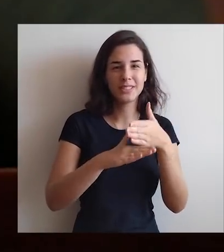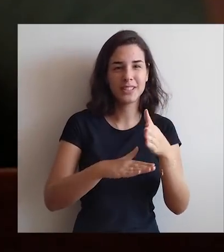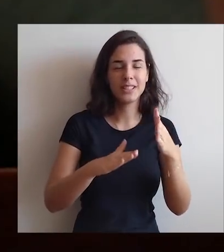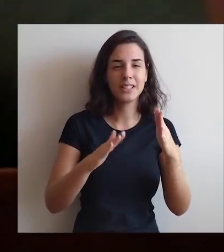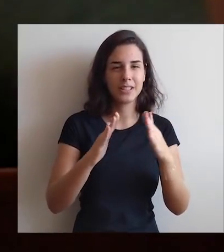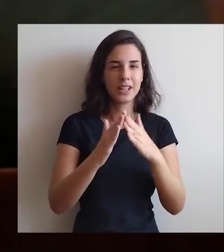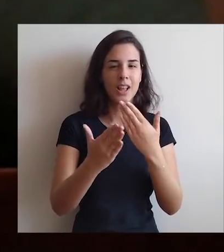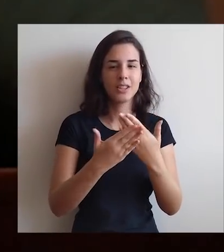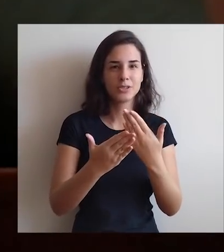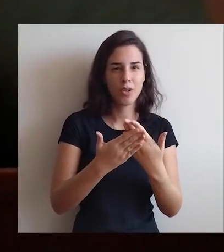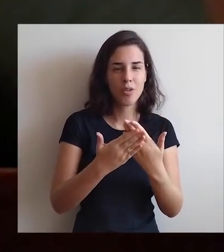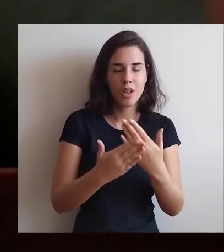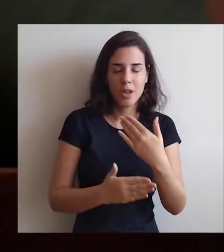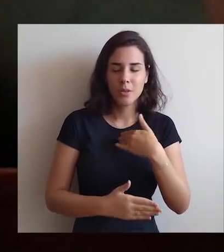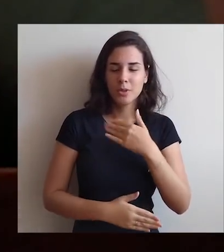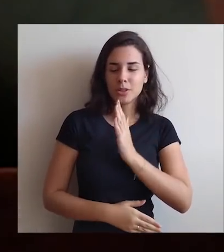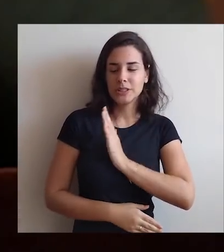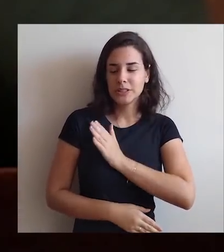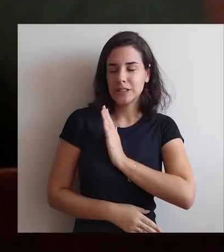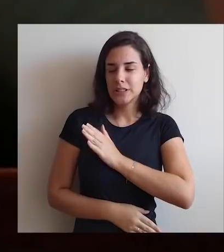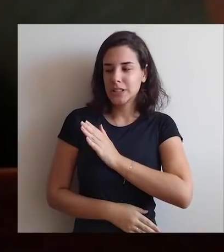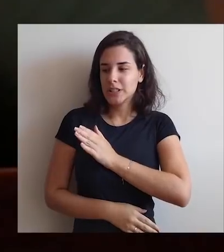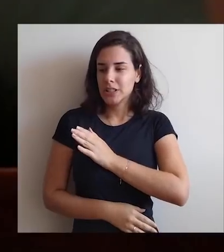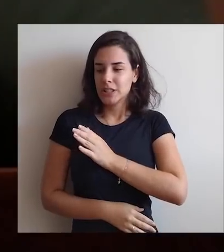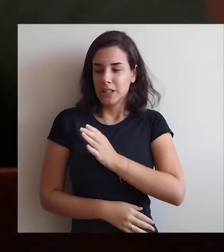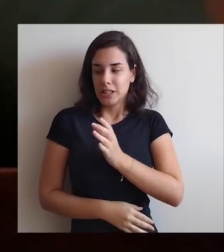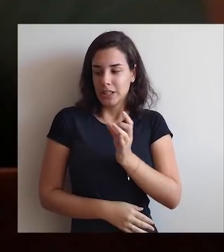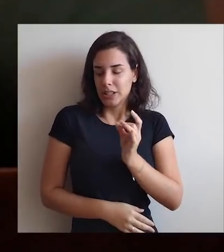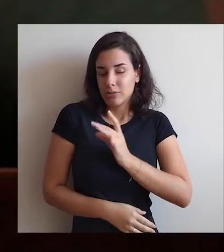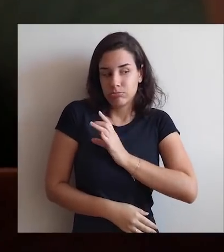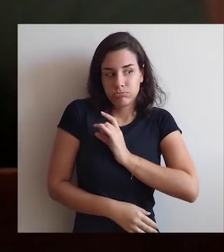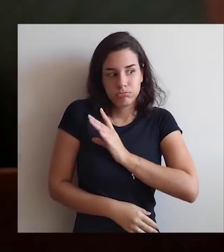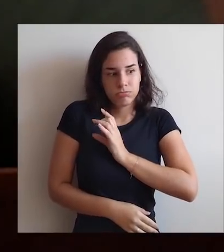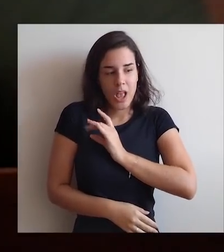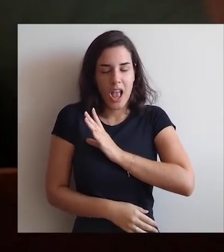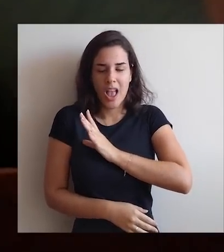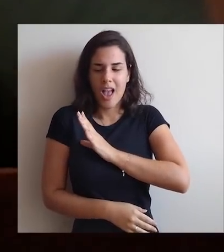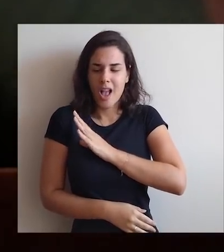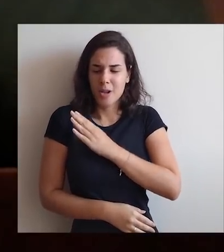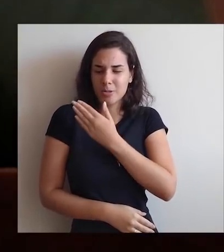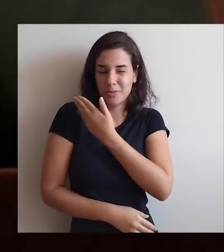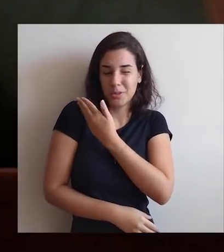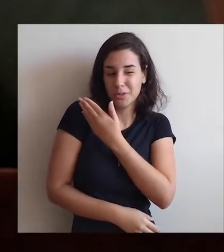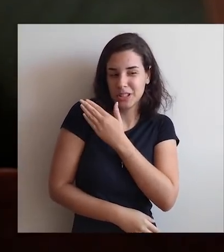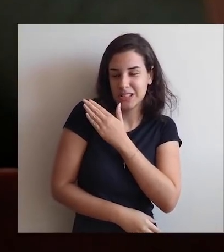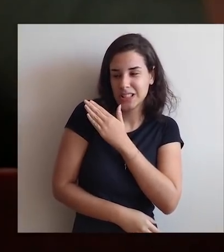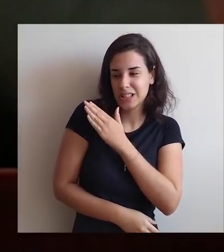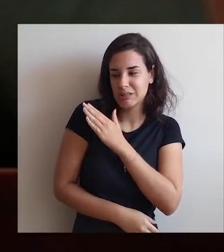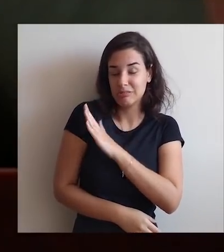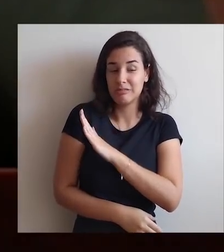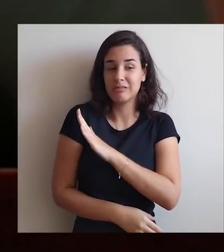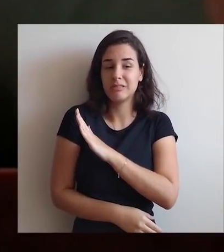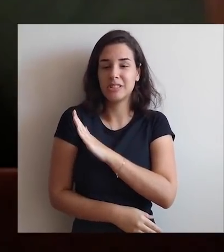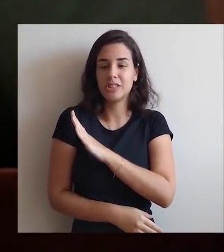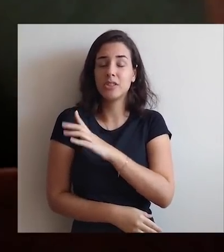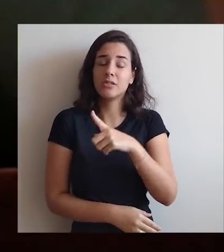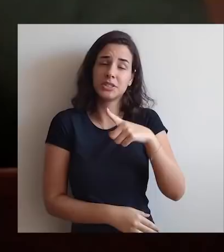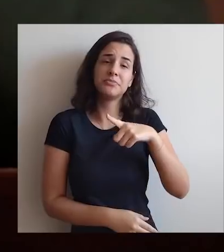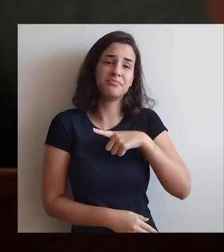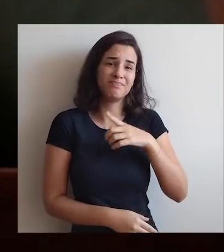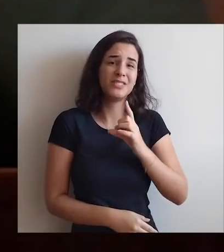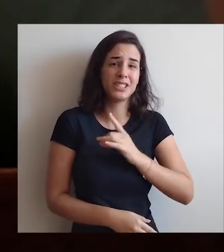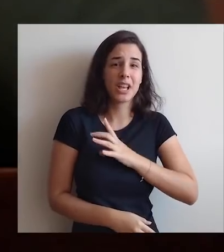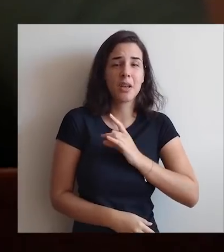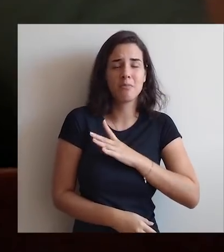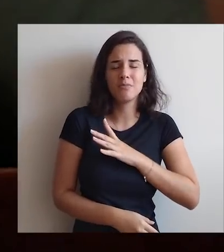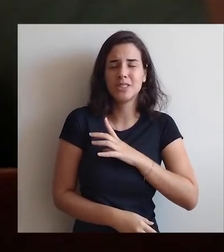Islã. Quando eu cheguei naquela escola, meu coração já estava extremamente intimidado.